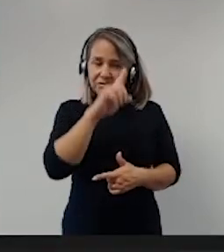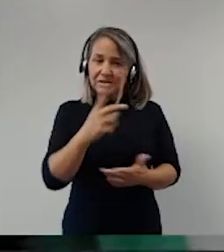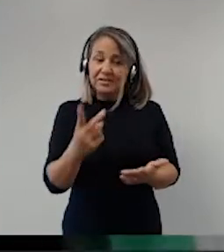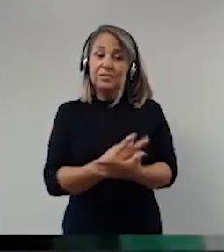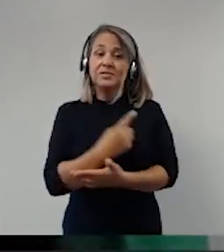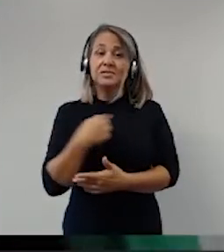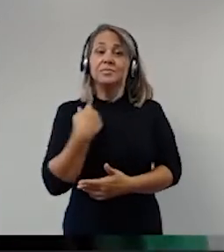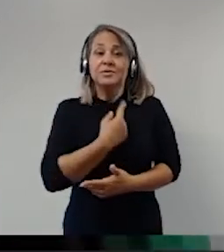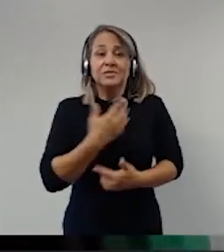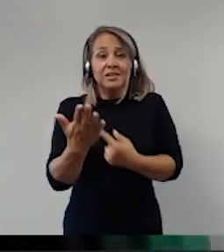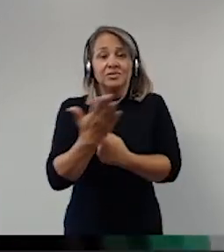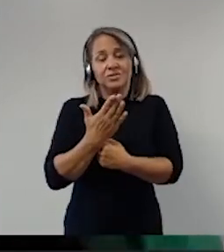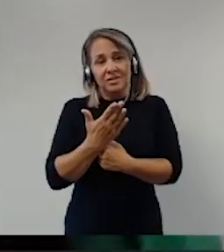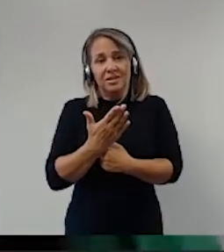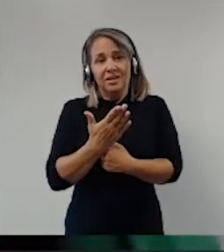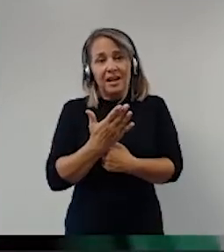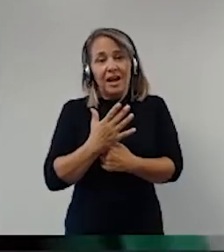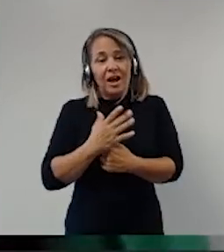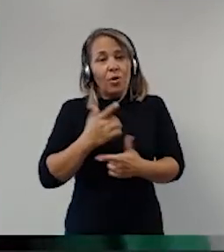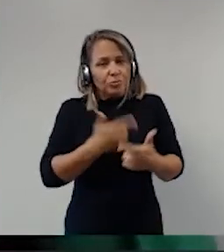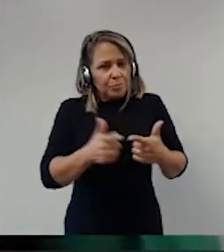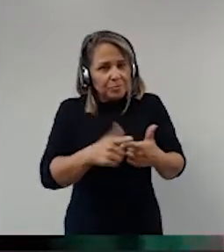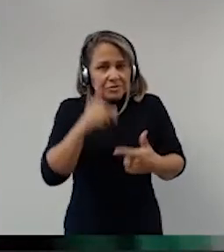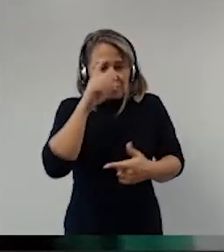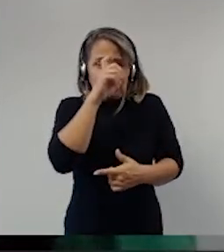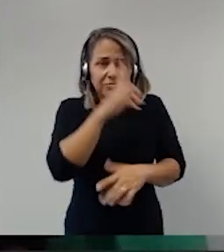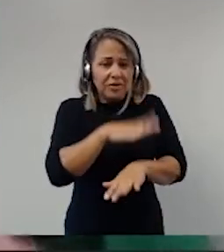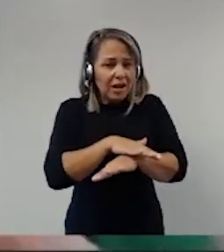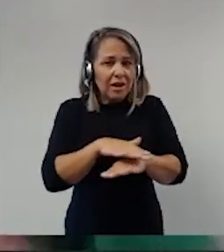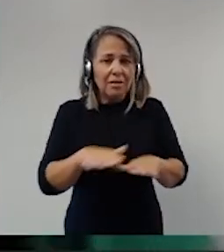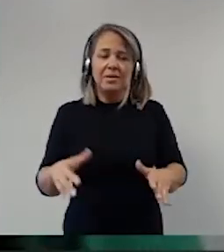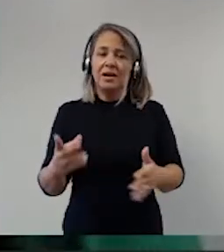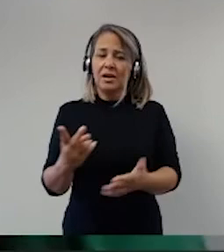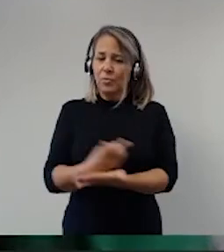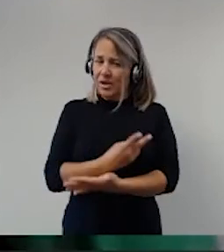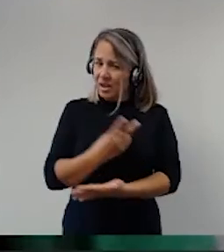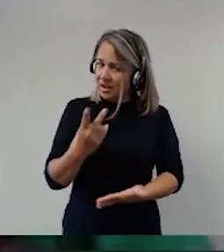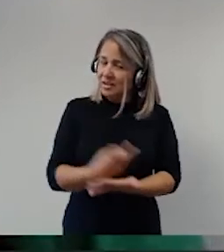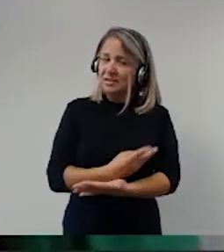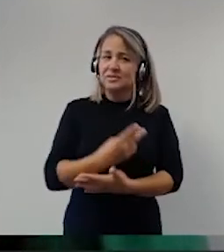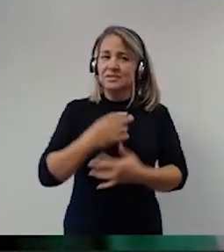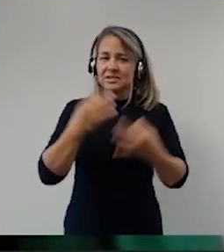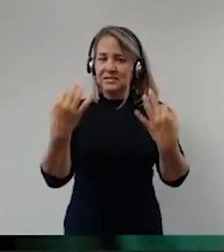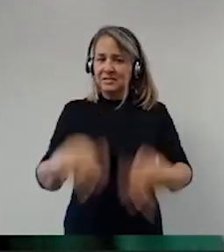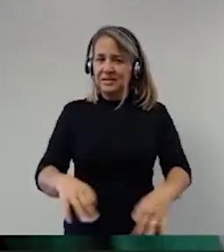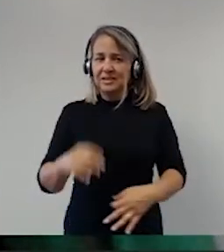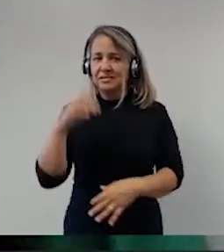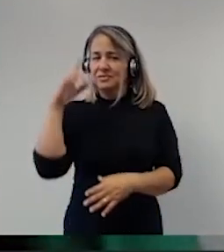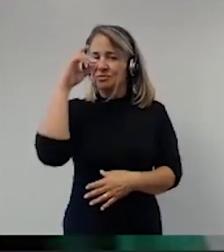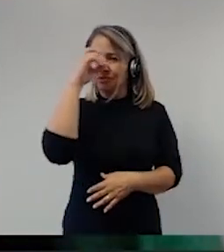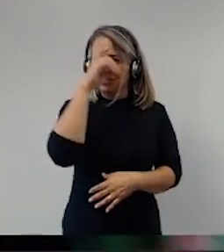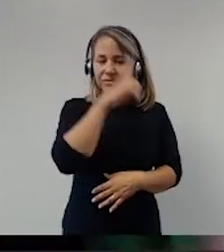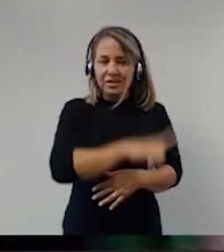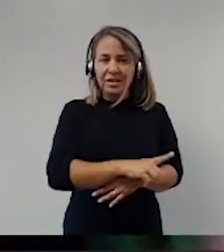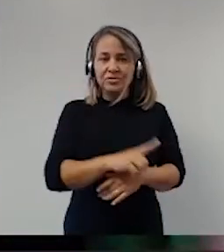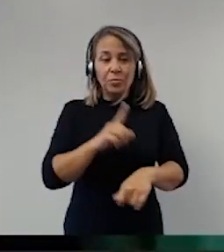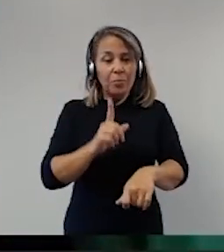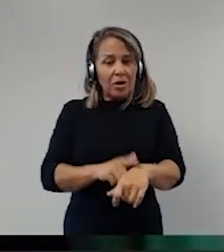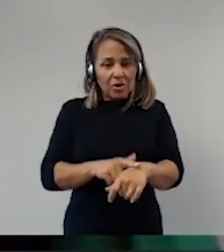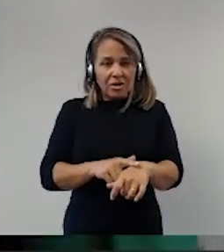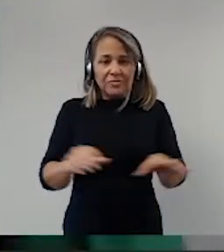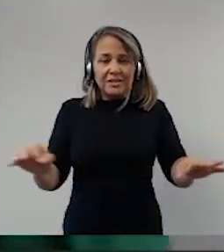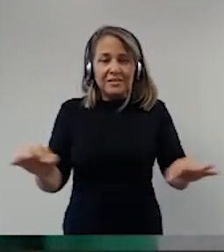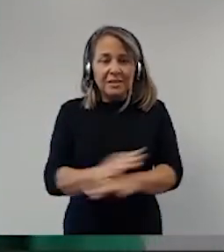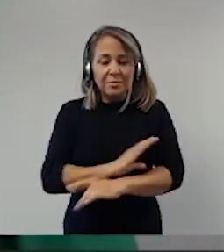E a crise, ela vai passar, certo? Com erros, com acertos, com dificuldades. Em um momento, a pandemia vai